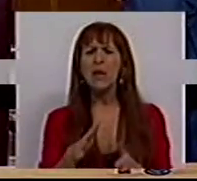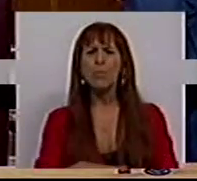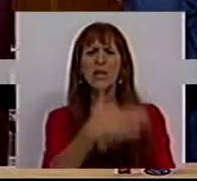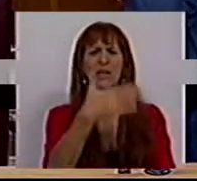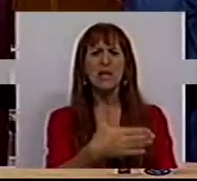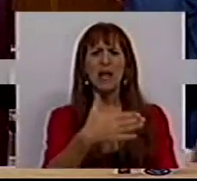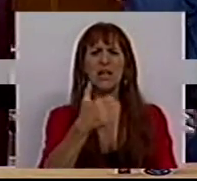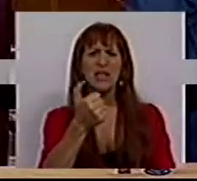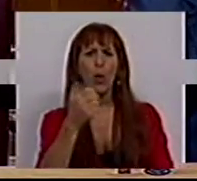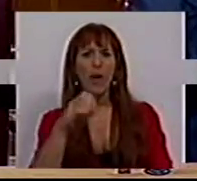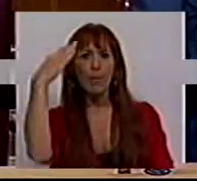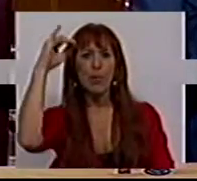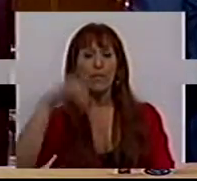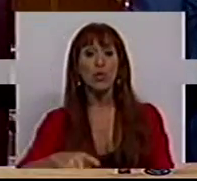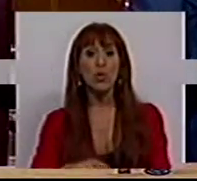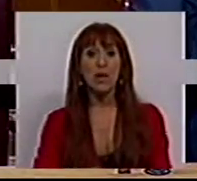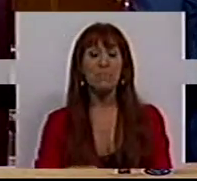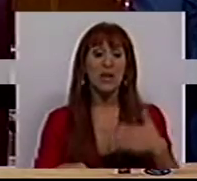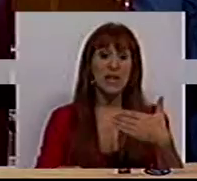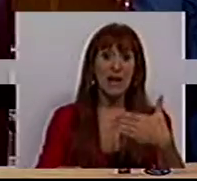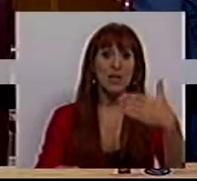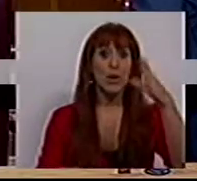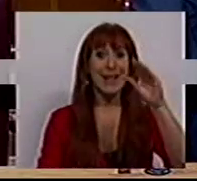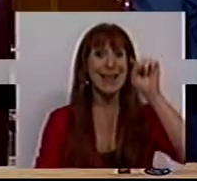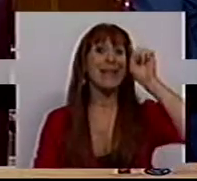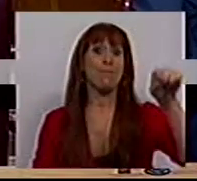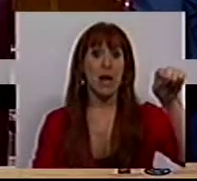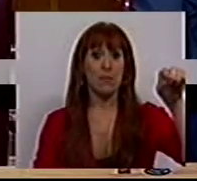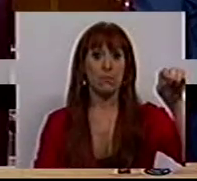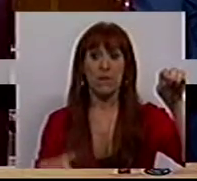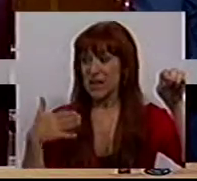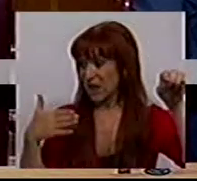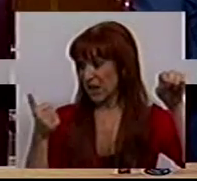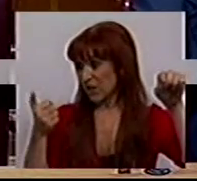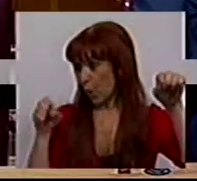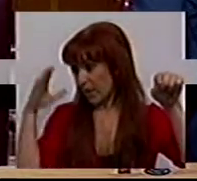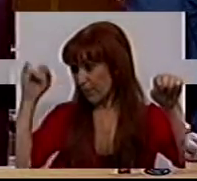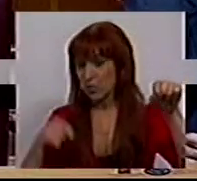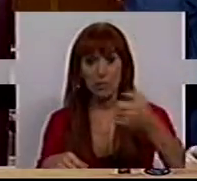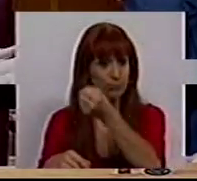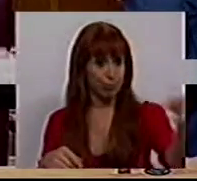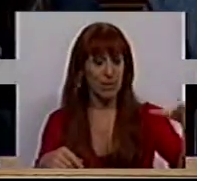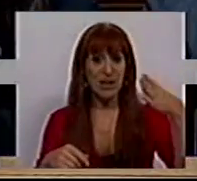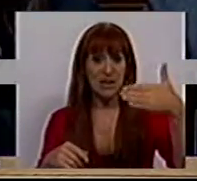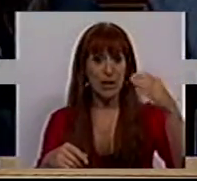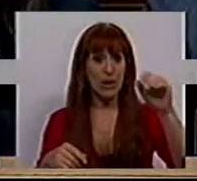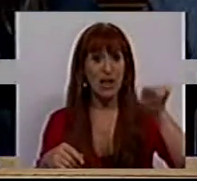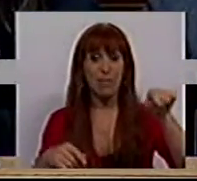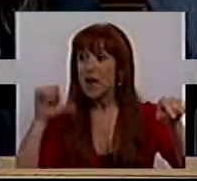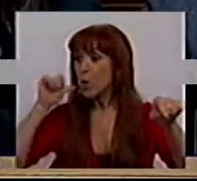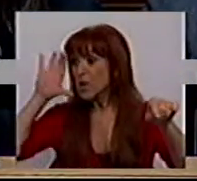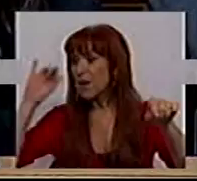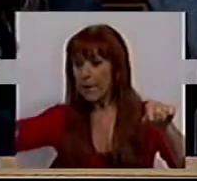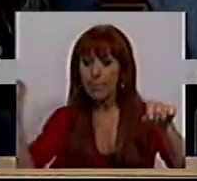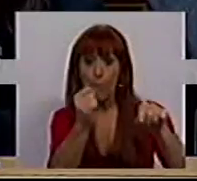de 150 professores, entre 110 mil, 150 professores que ainda não sabem qual é a